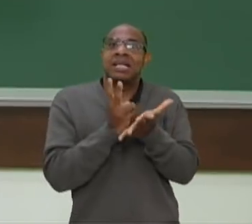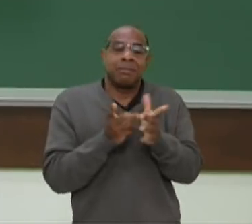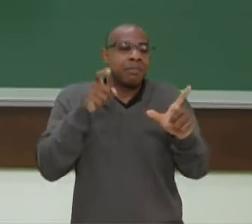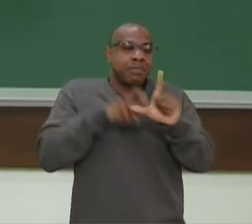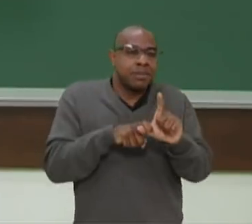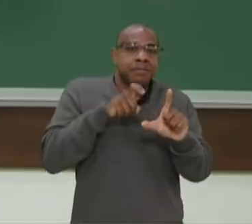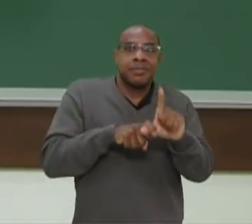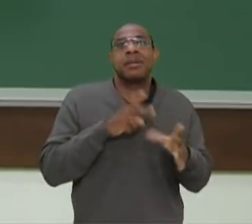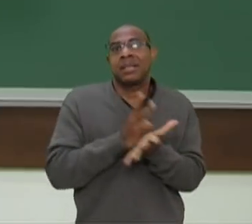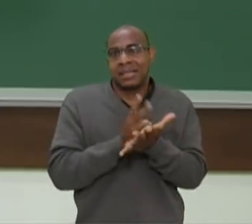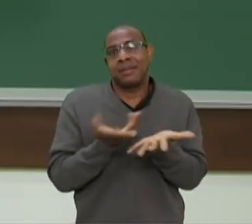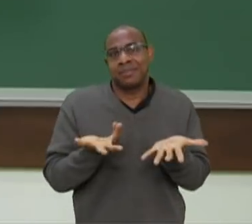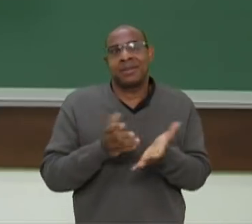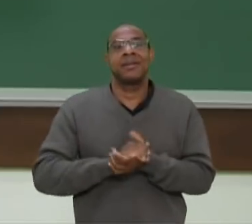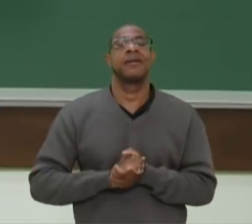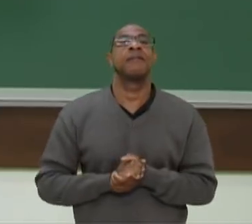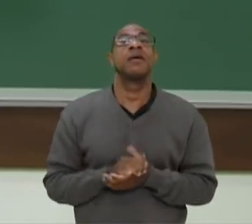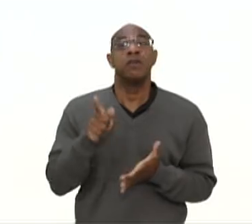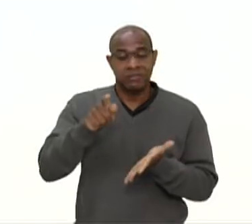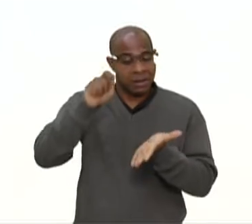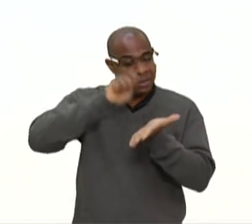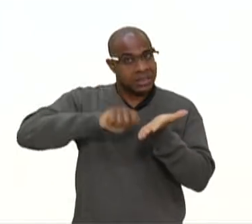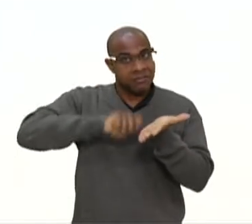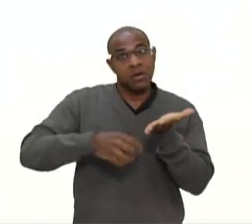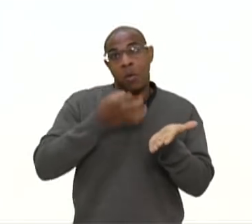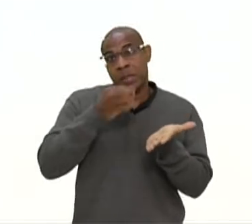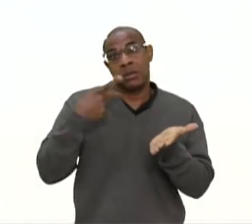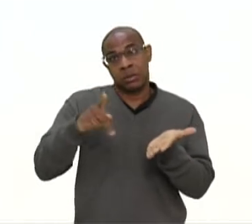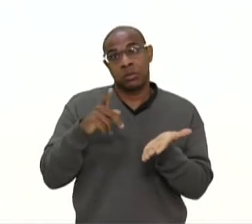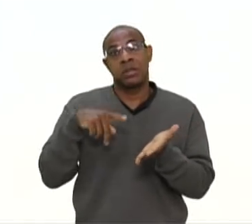resposta da prof. Tudo bem? Já voltamos.